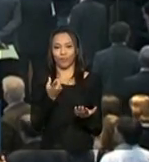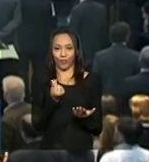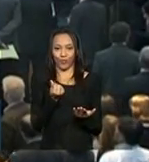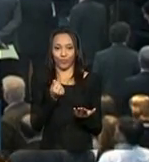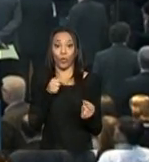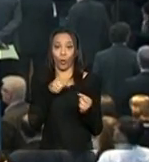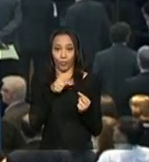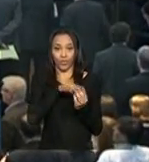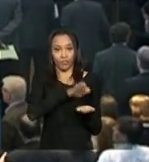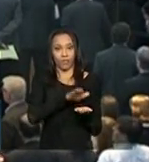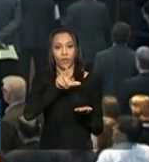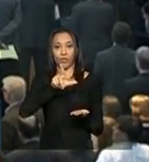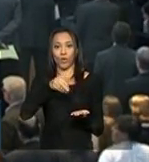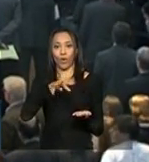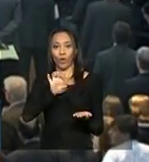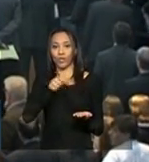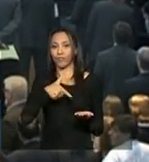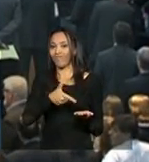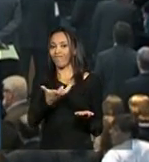para o referido lote.